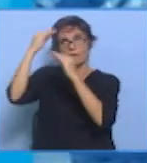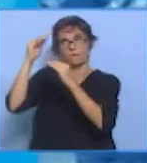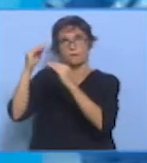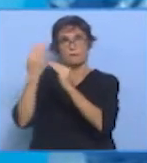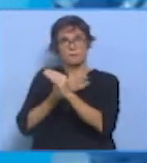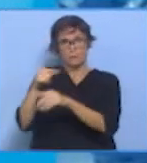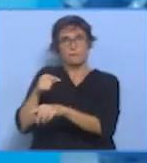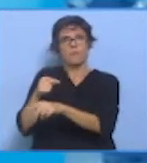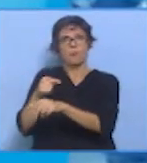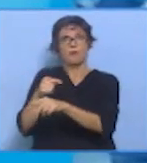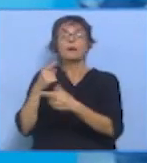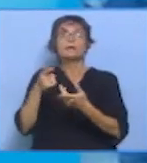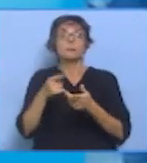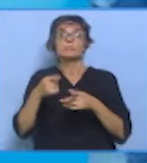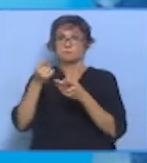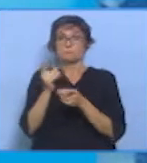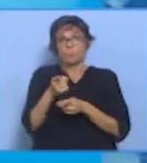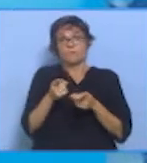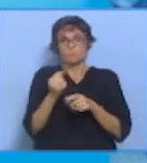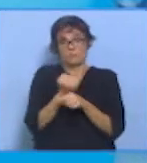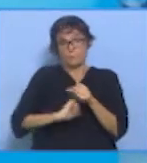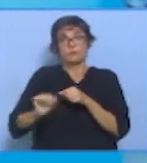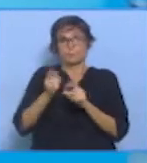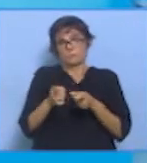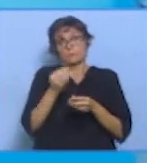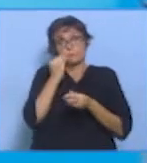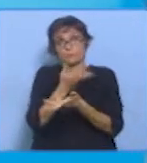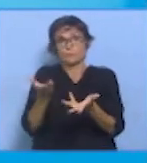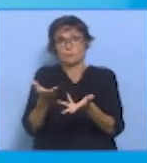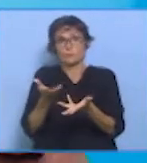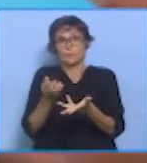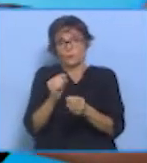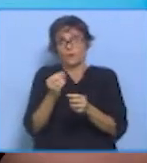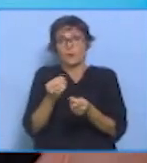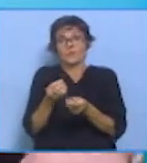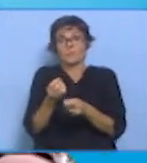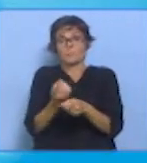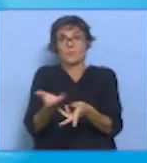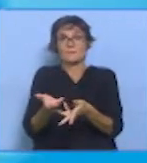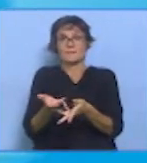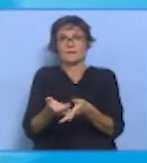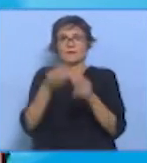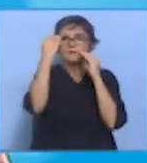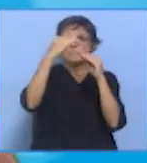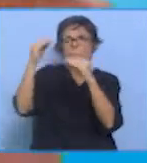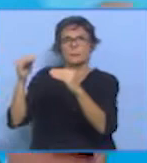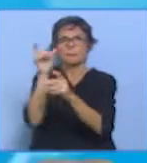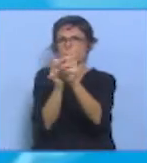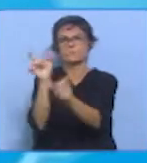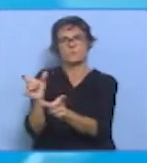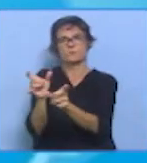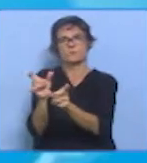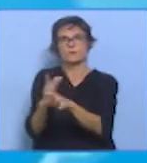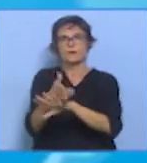leigos, e leigos que já estudaram e se envolveram, e começa ele em Birmingham e noutros pontos de Inglaterra com umas